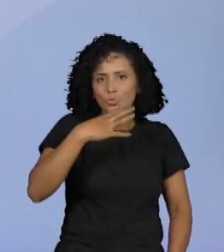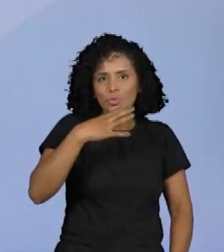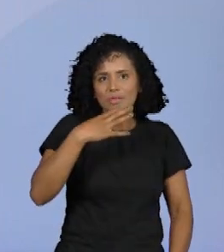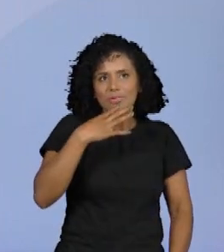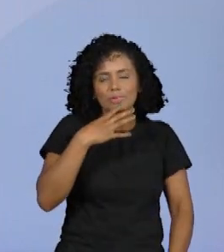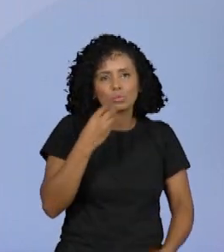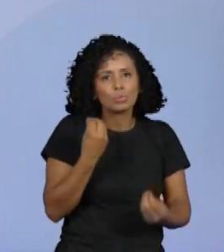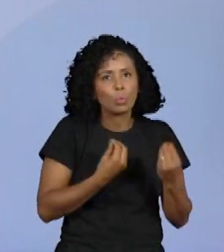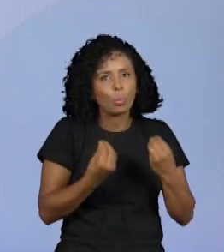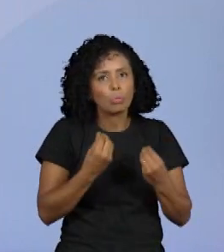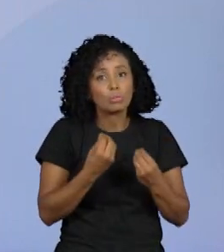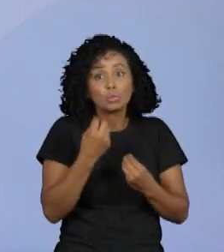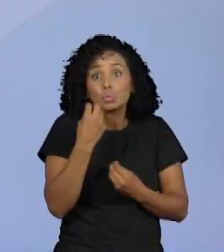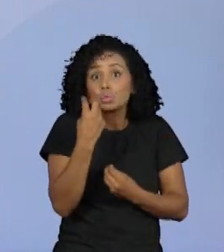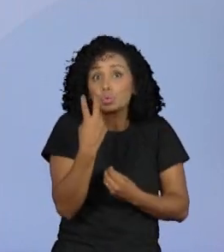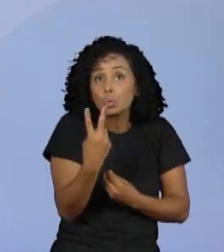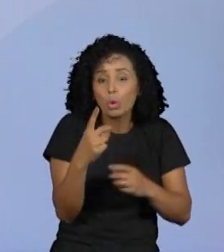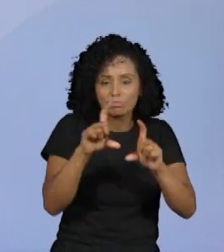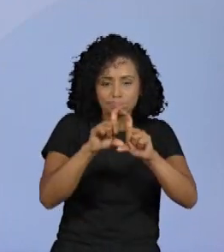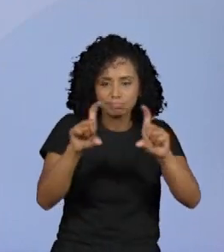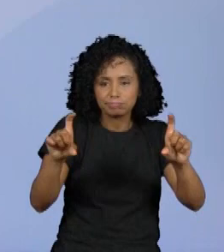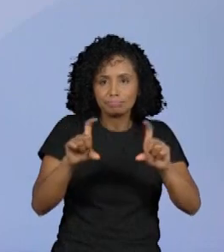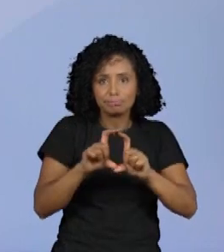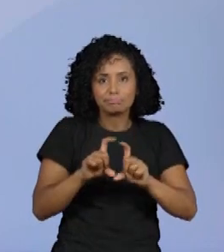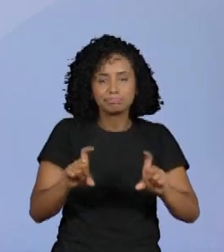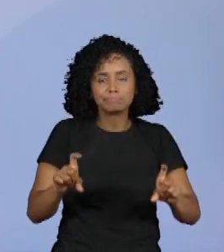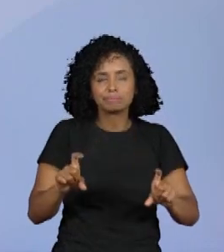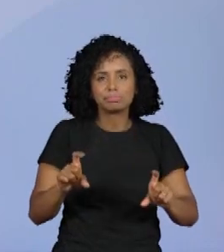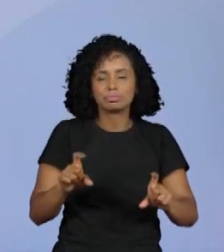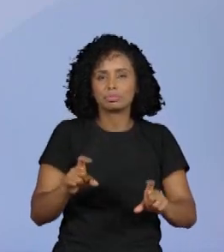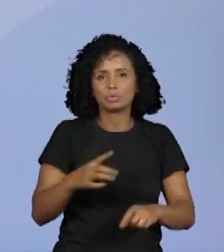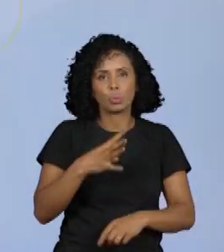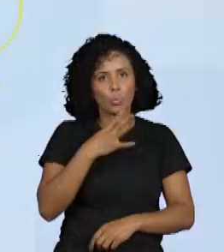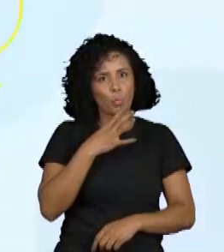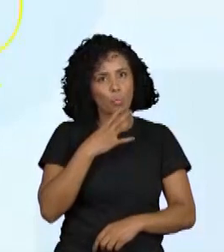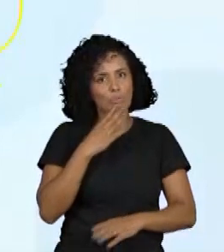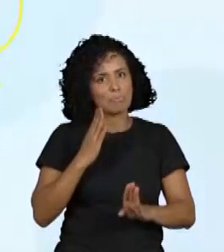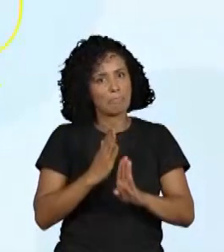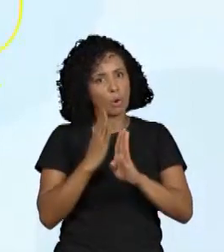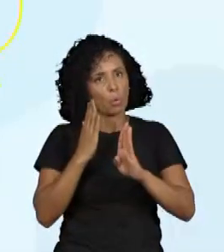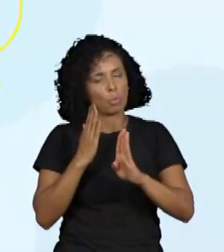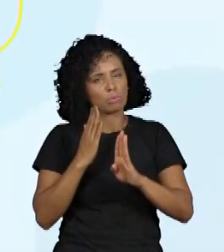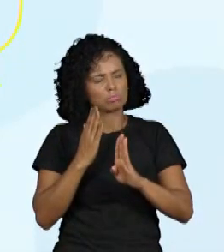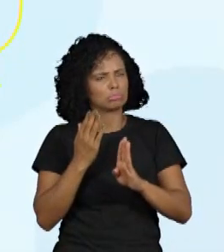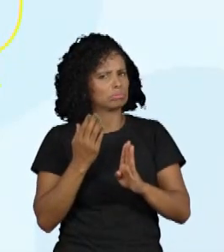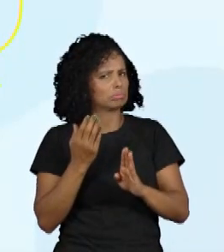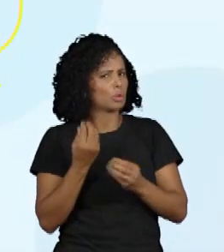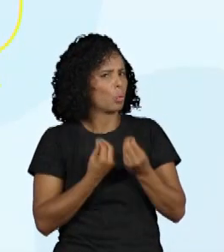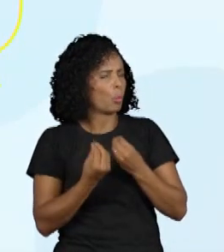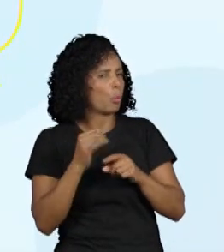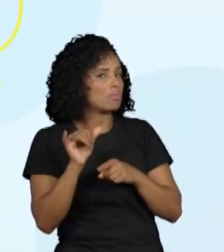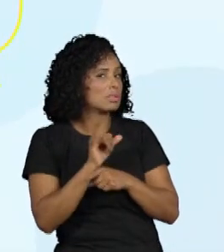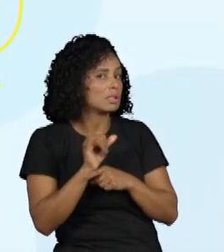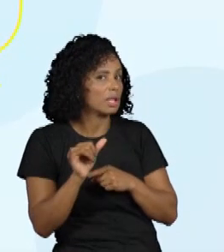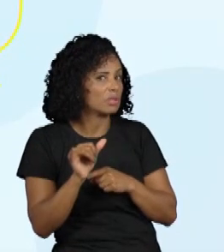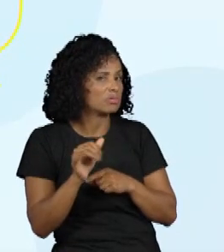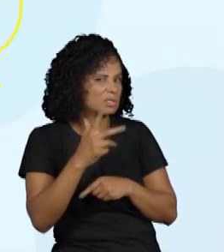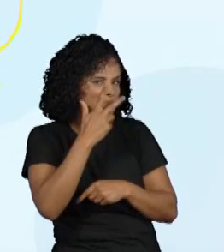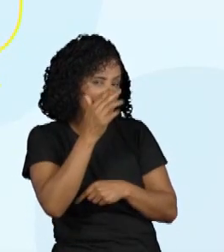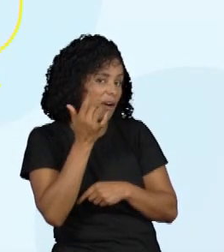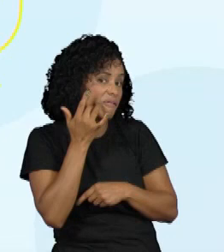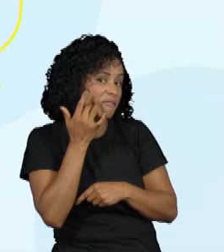imagens, hein? E qual será a melhor estratégia de contagem aí? Será que é mais fácil contar de uma em